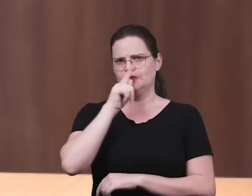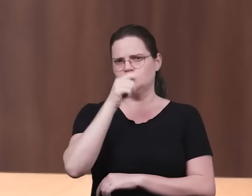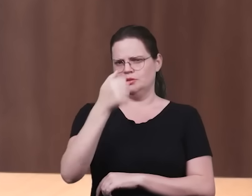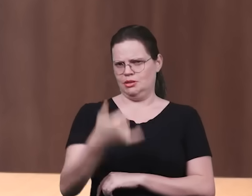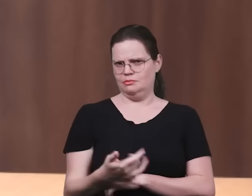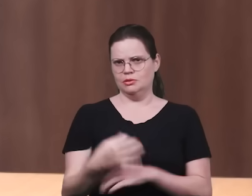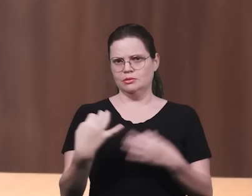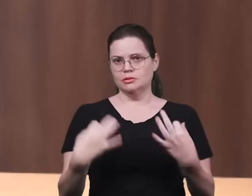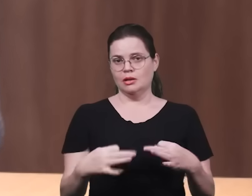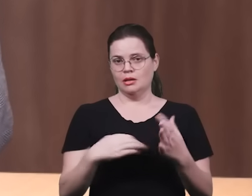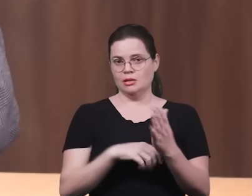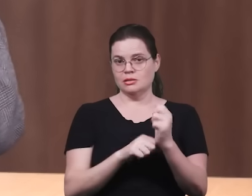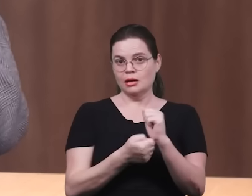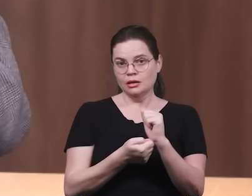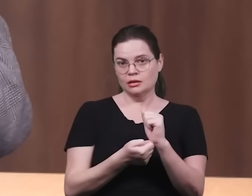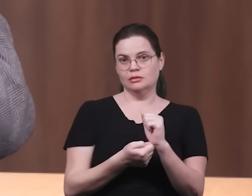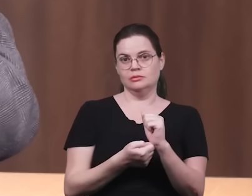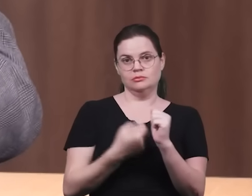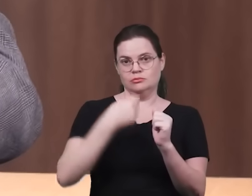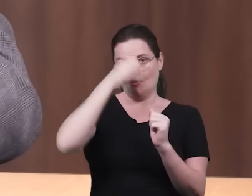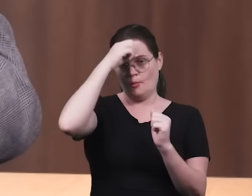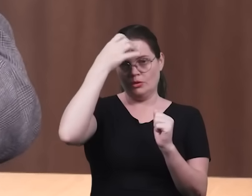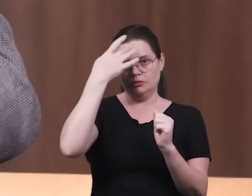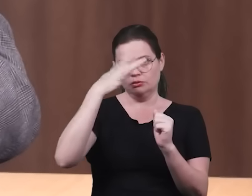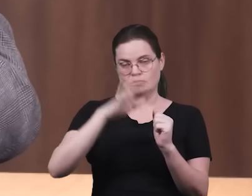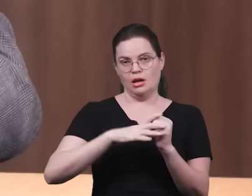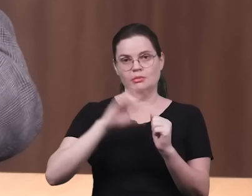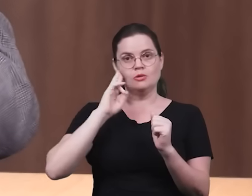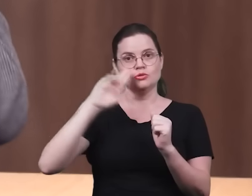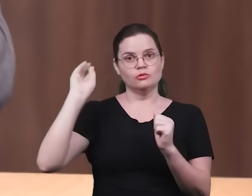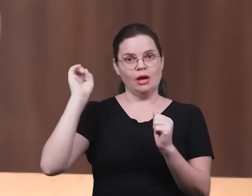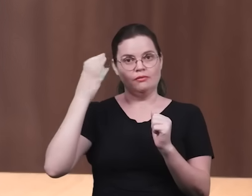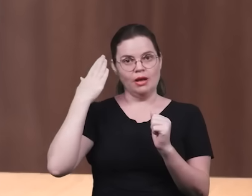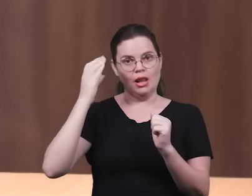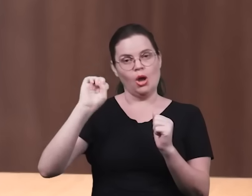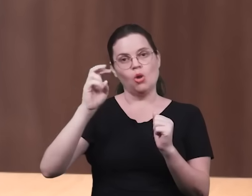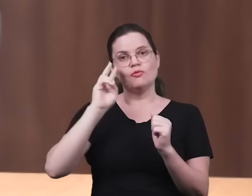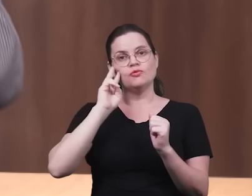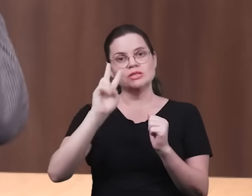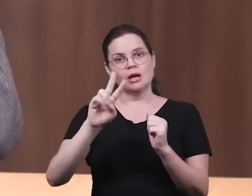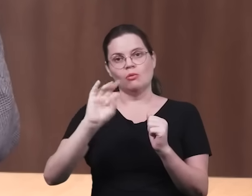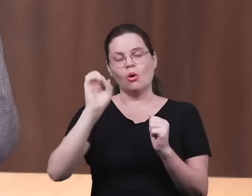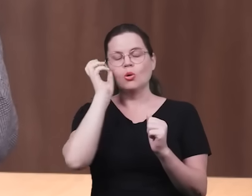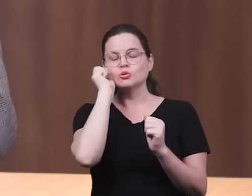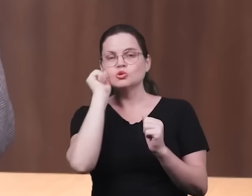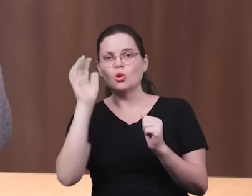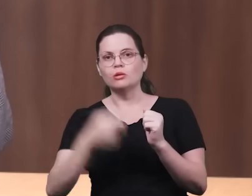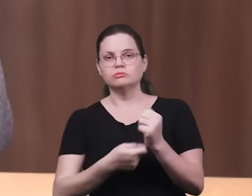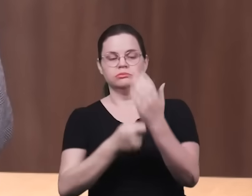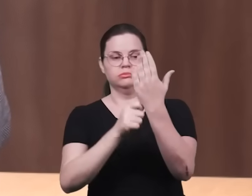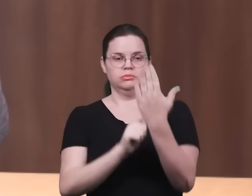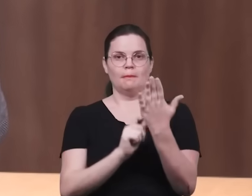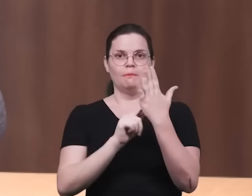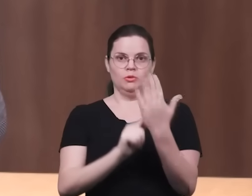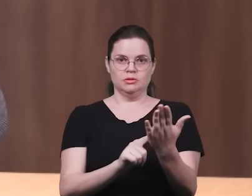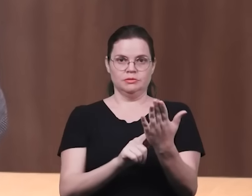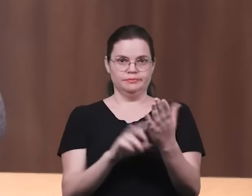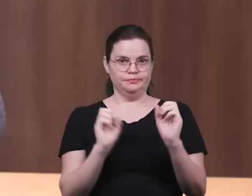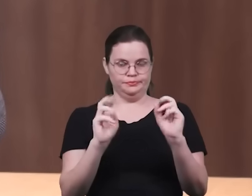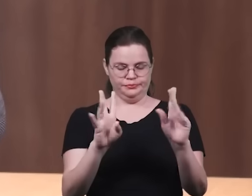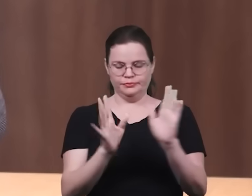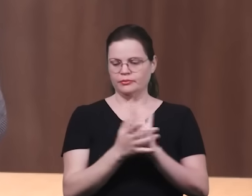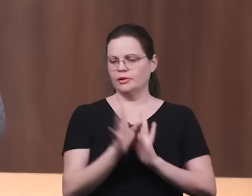ali, aquilo que está oculto. Né? Então, por